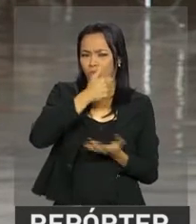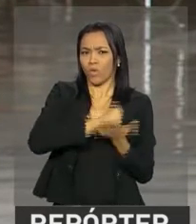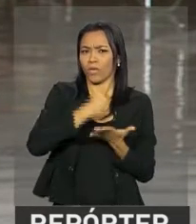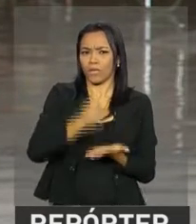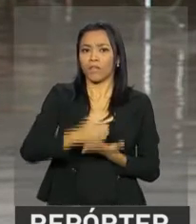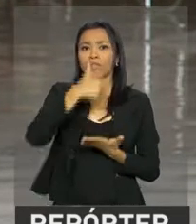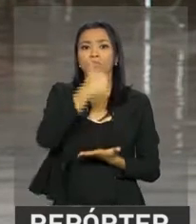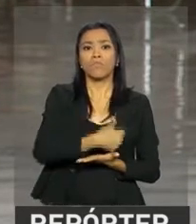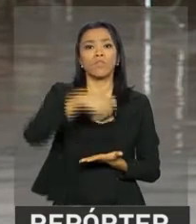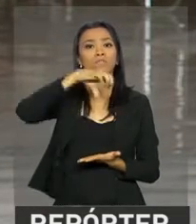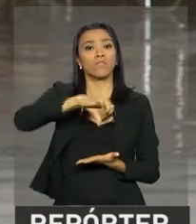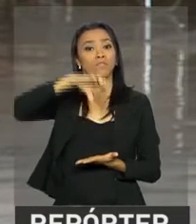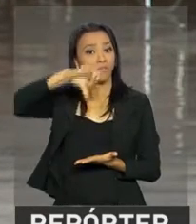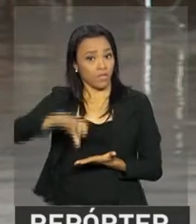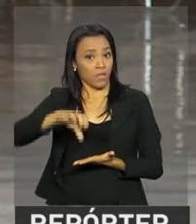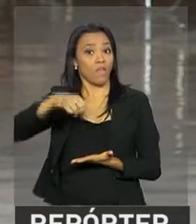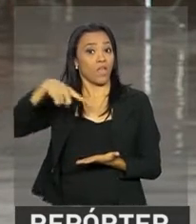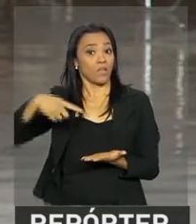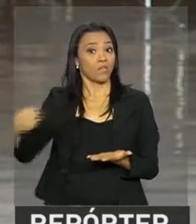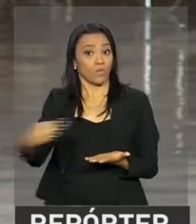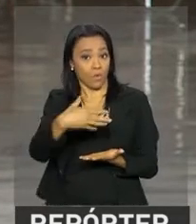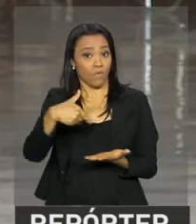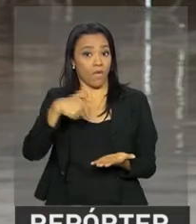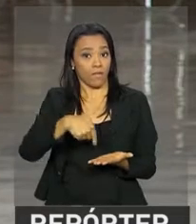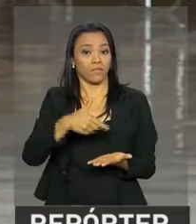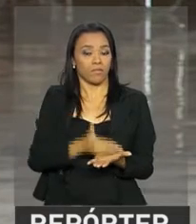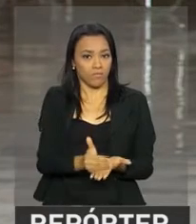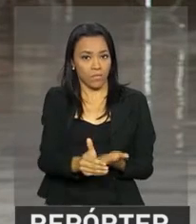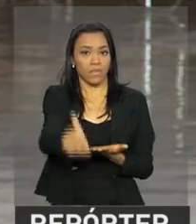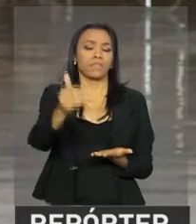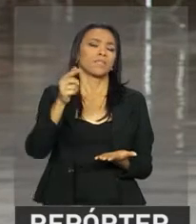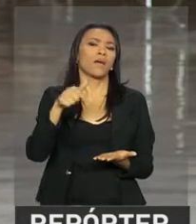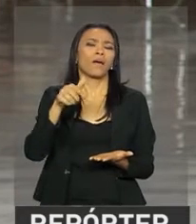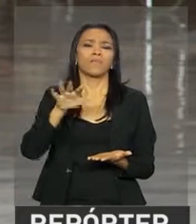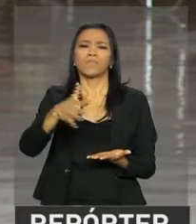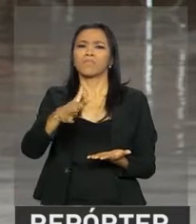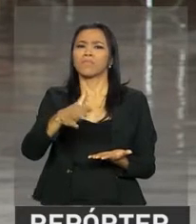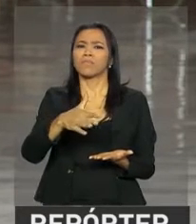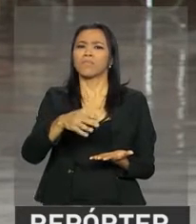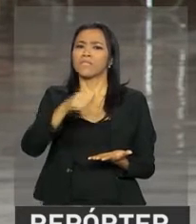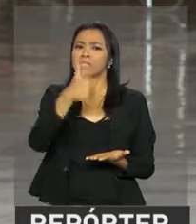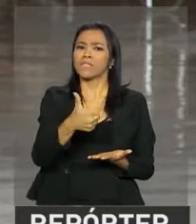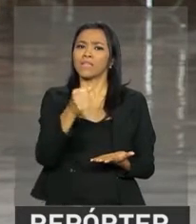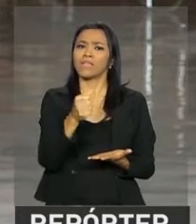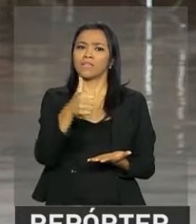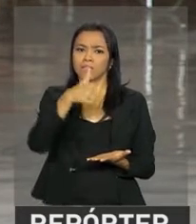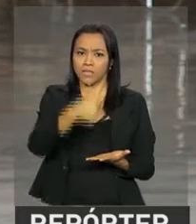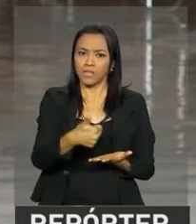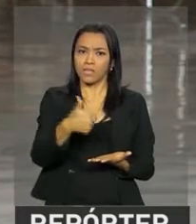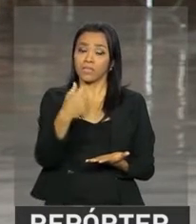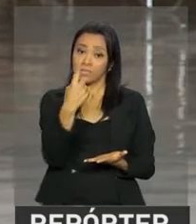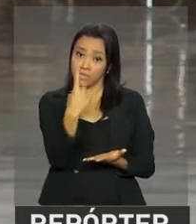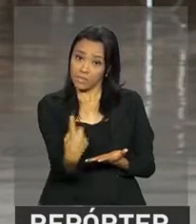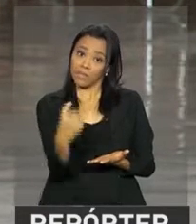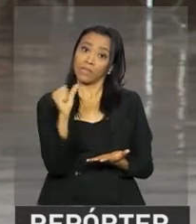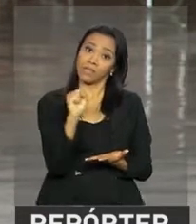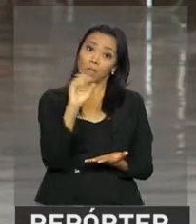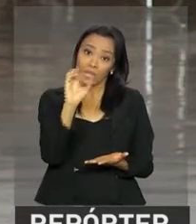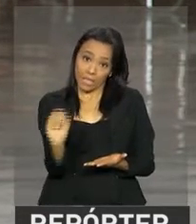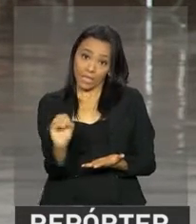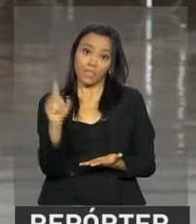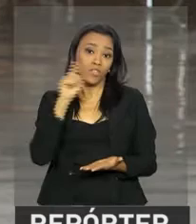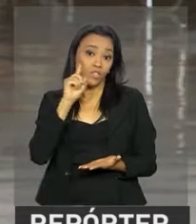são chamados novos planos e ela passa a ter vigência daqui a 180 dias apenas daqui a seis meses